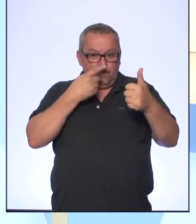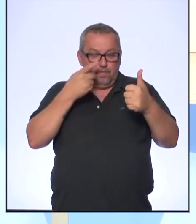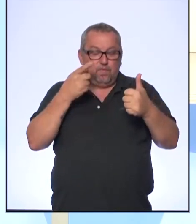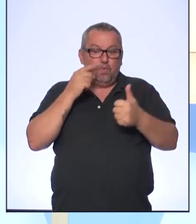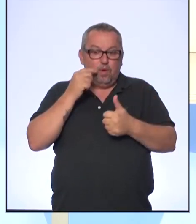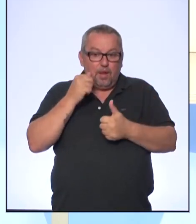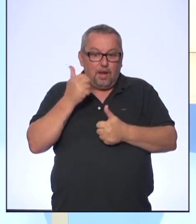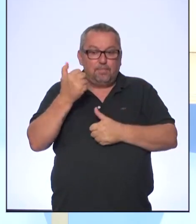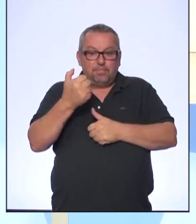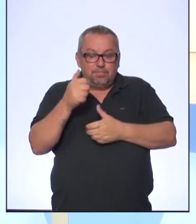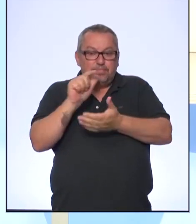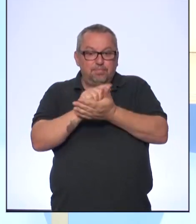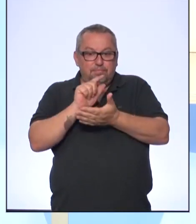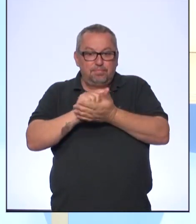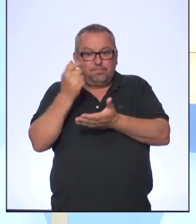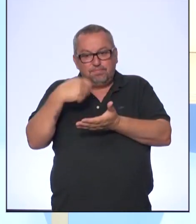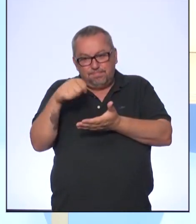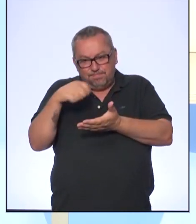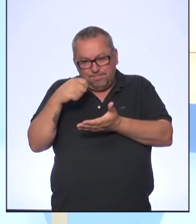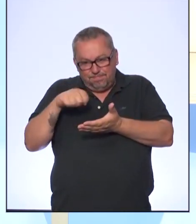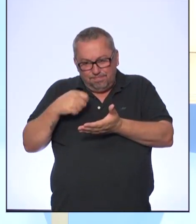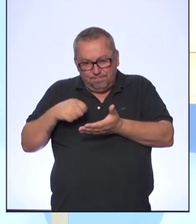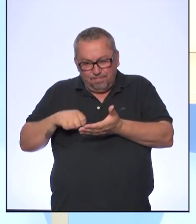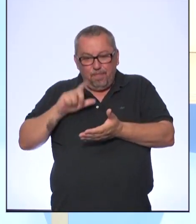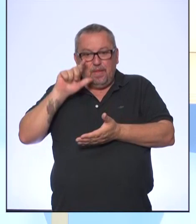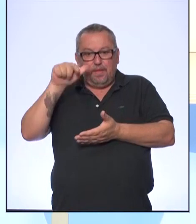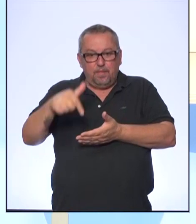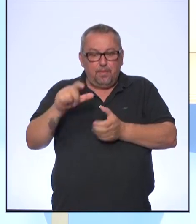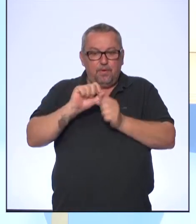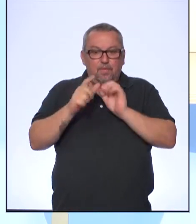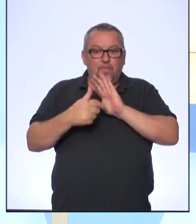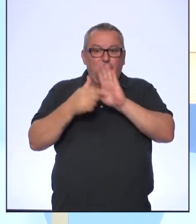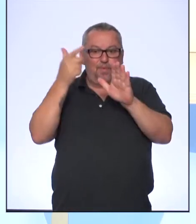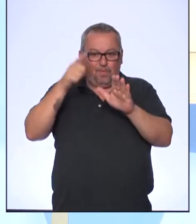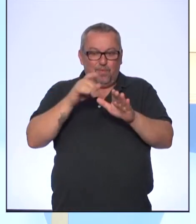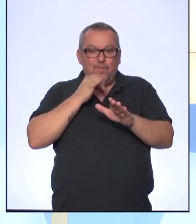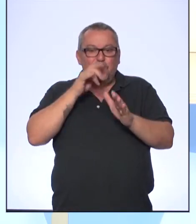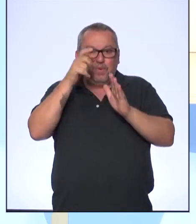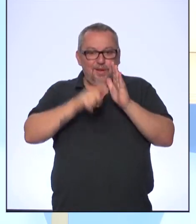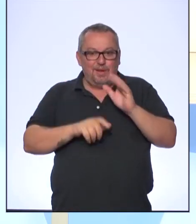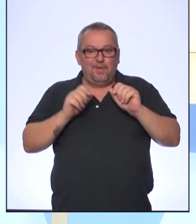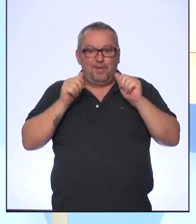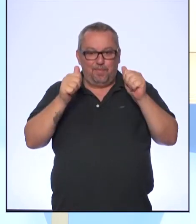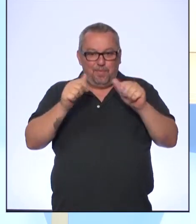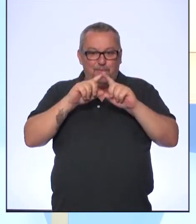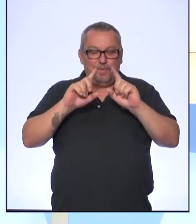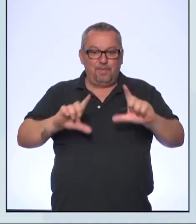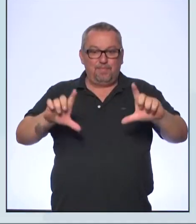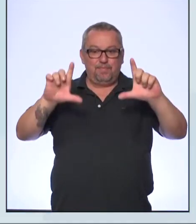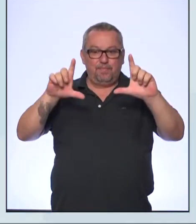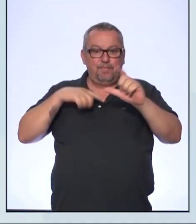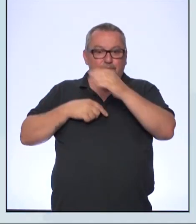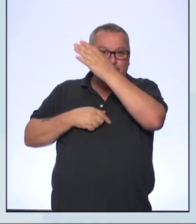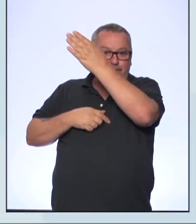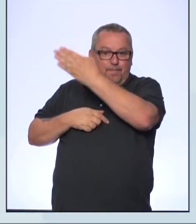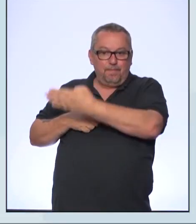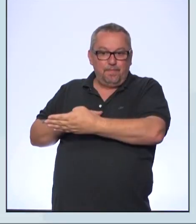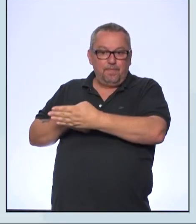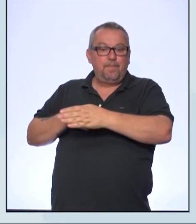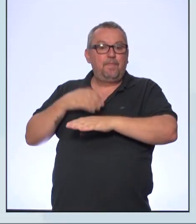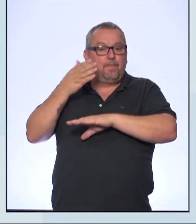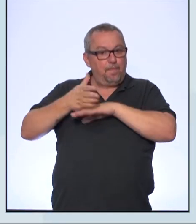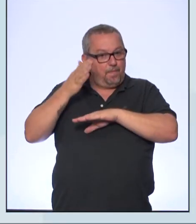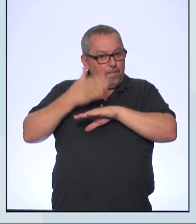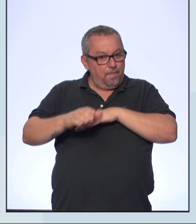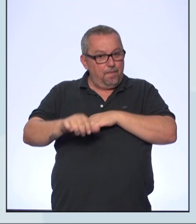lápis, caneta e no papel, que é o que vocês estão fazendo em casa, e depois eu vou apresentar um outro modelo, tá bom? Então, na tela de vocês tem essa primeira atividade.